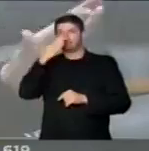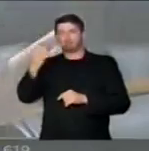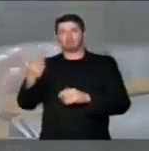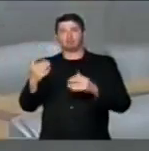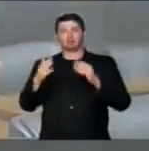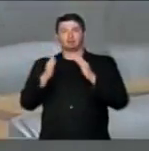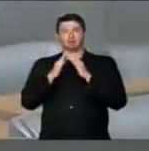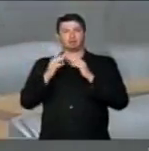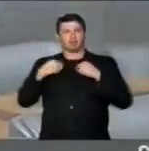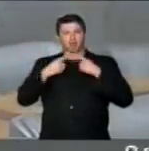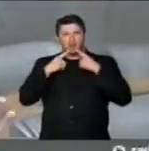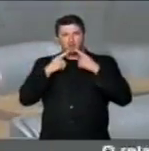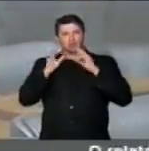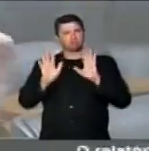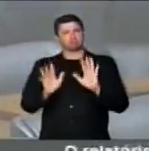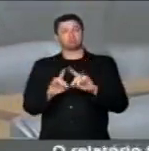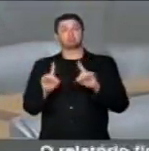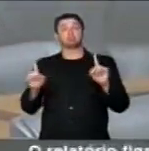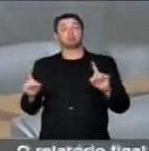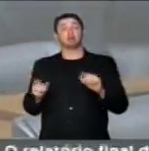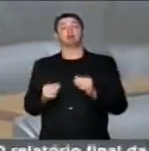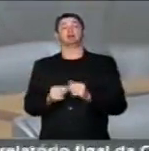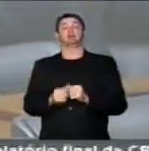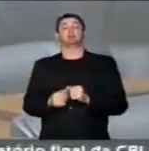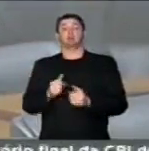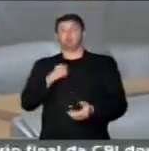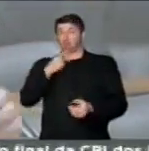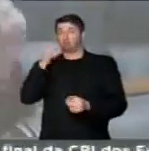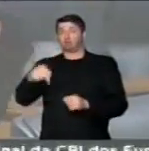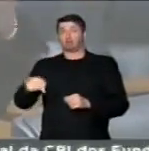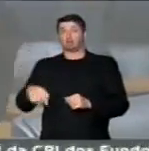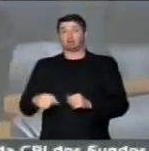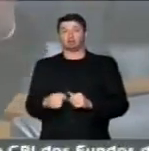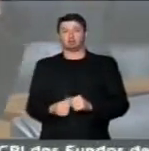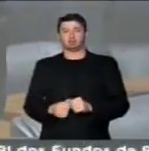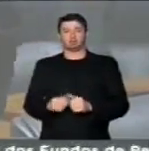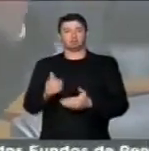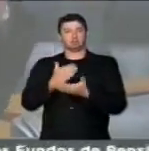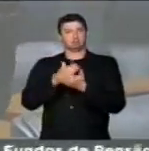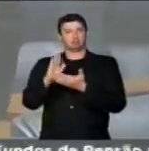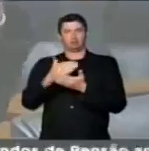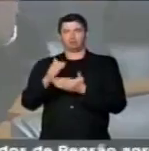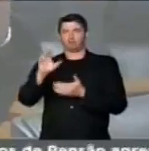estou reclamando aqui, não, mas eu quero só fazer esse registro. Nada a ver com a